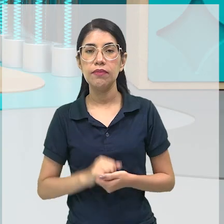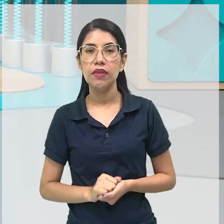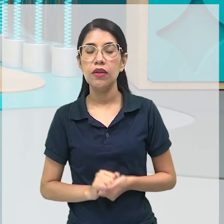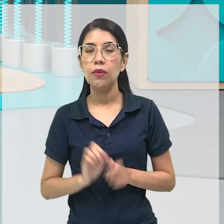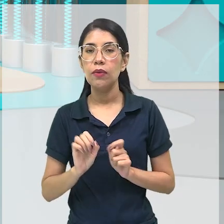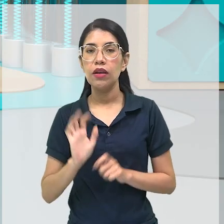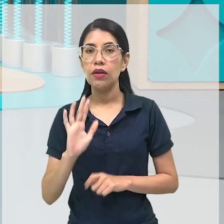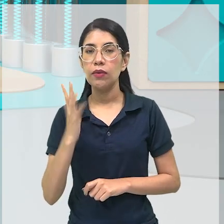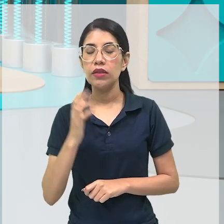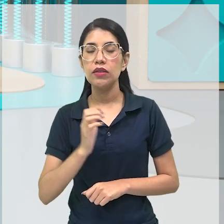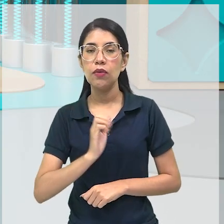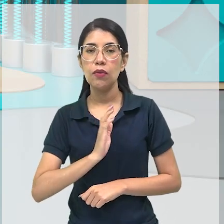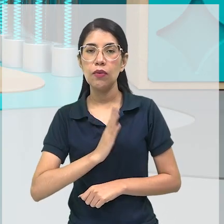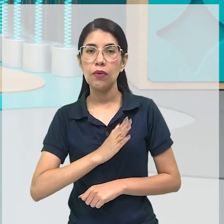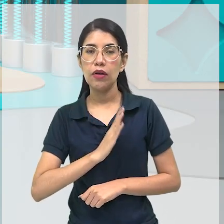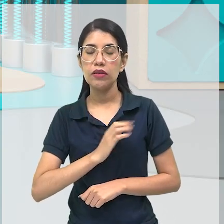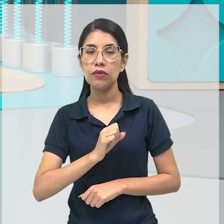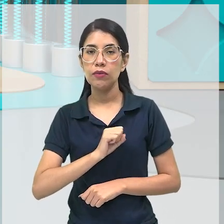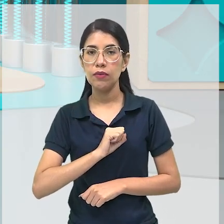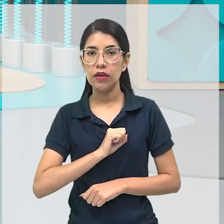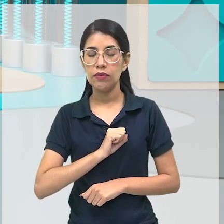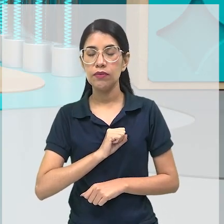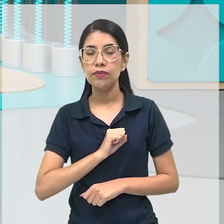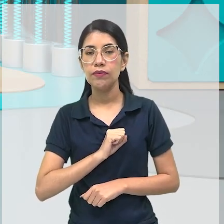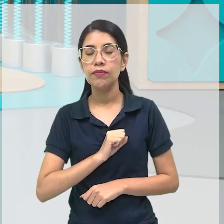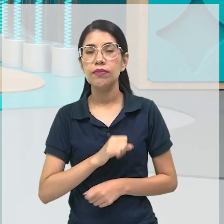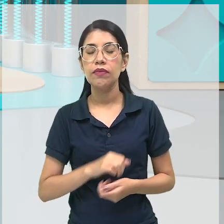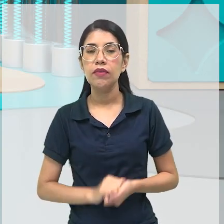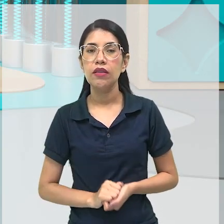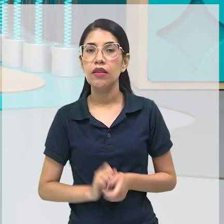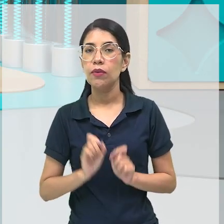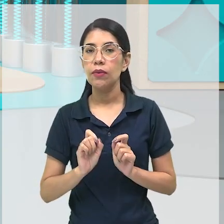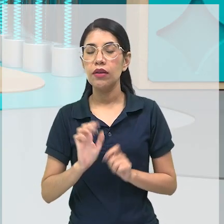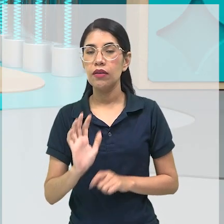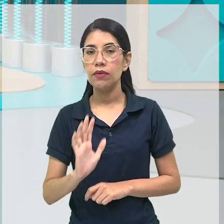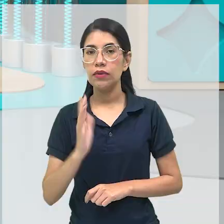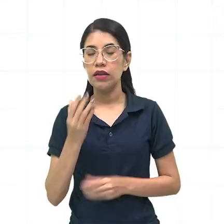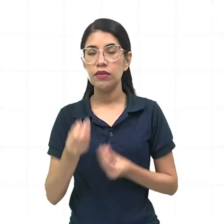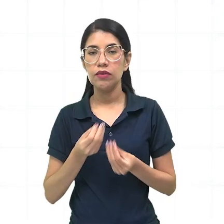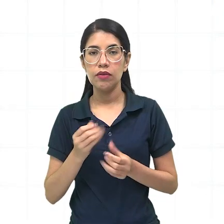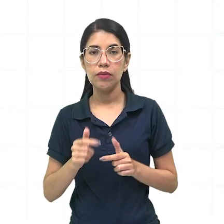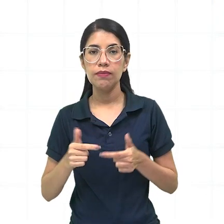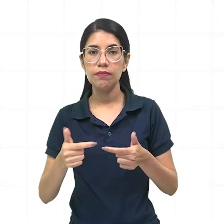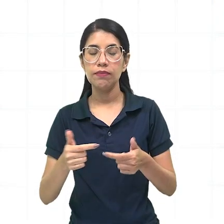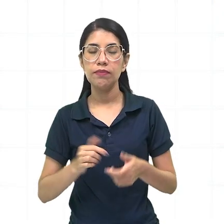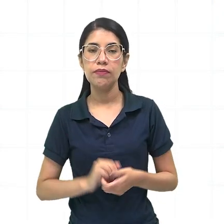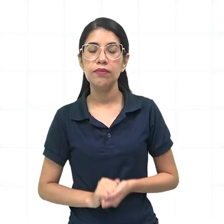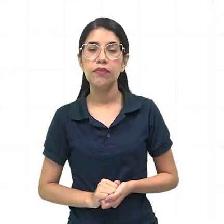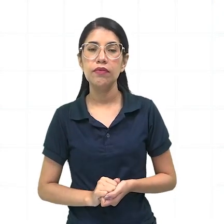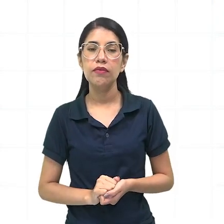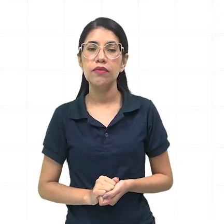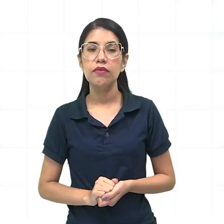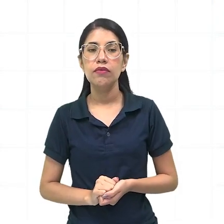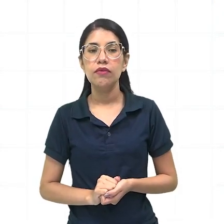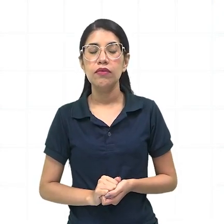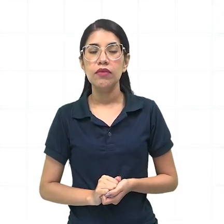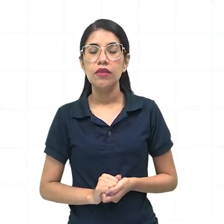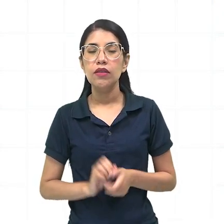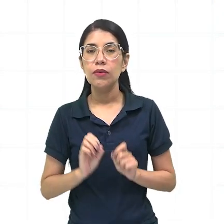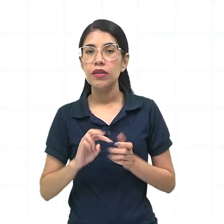Teve uma parada cardiorrespiratória. O que fazer então nessa situação? Vamos relembrar aí o que é. A